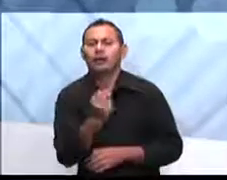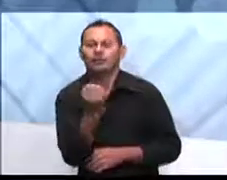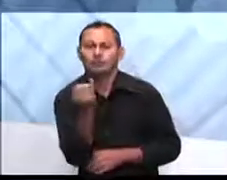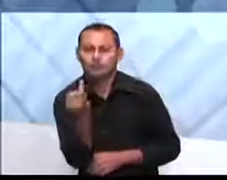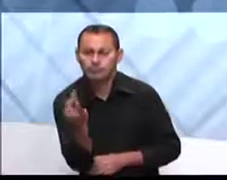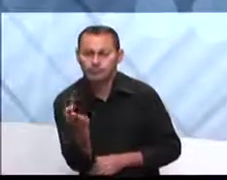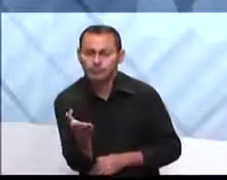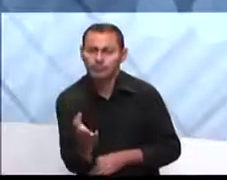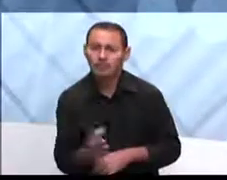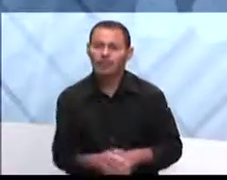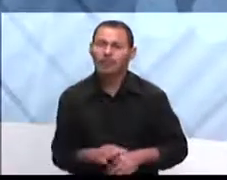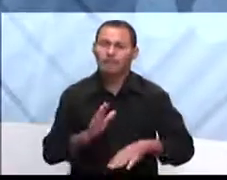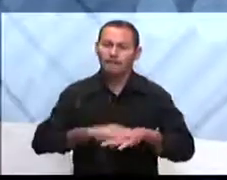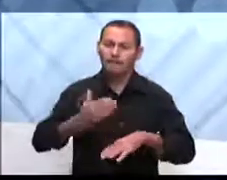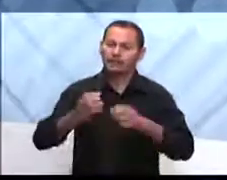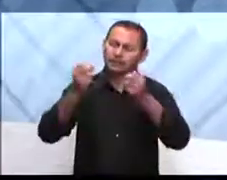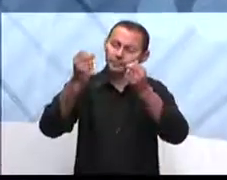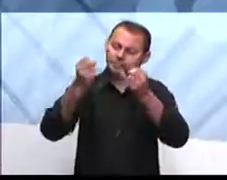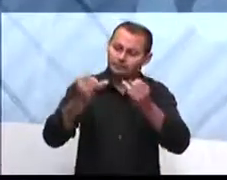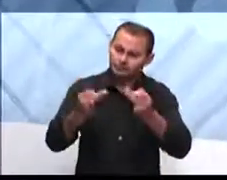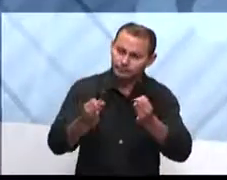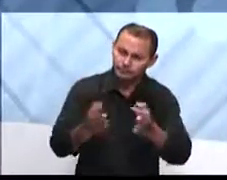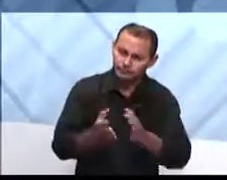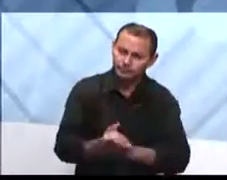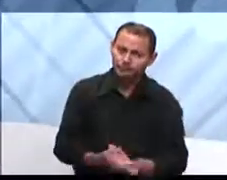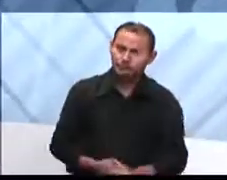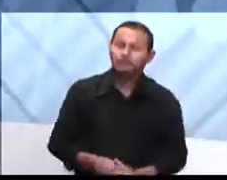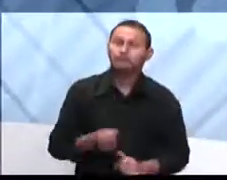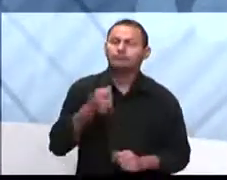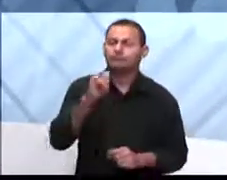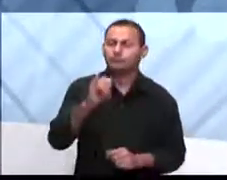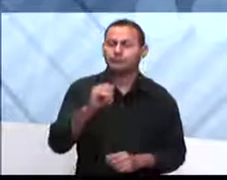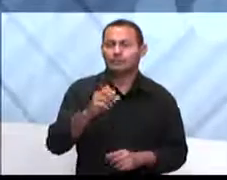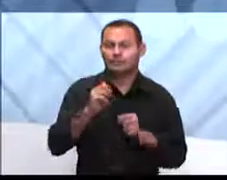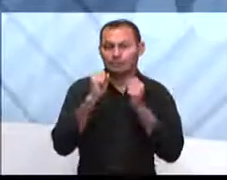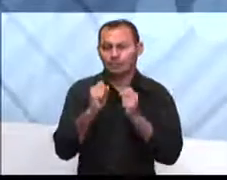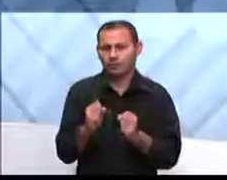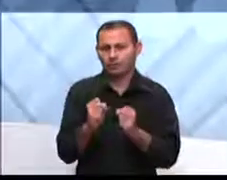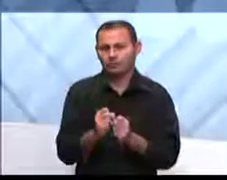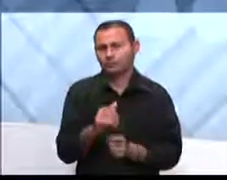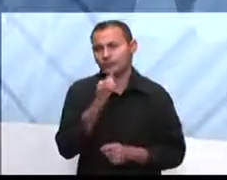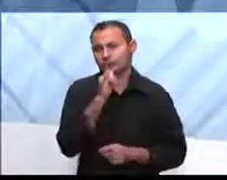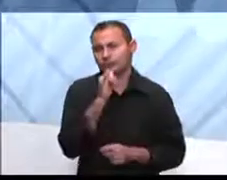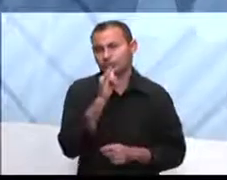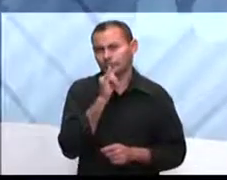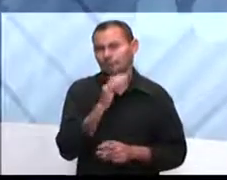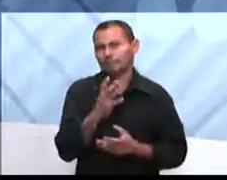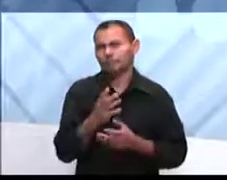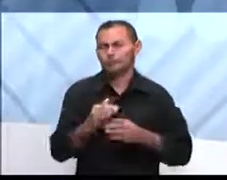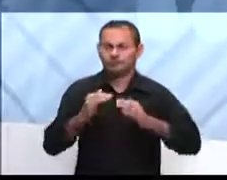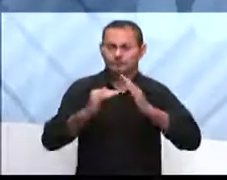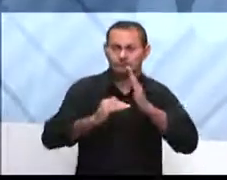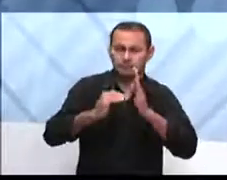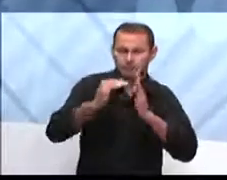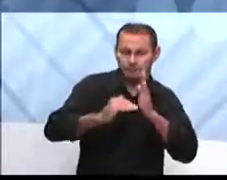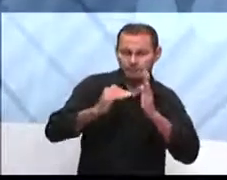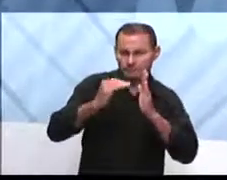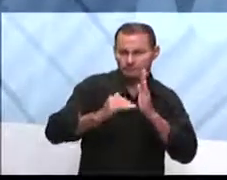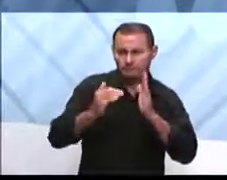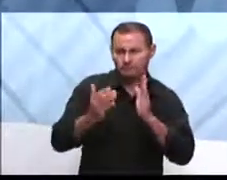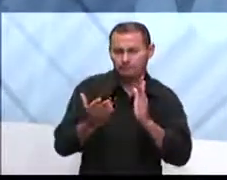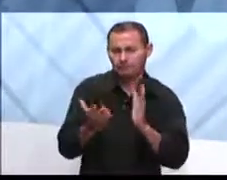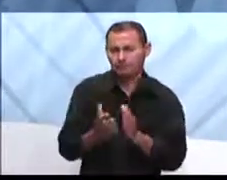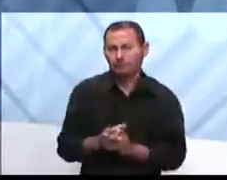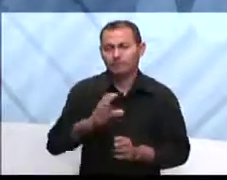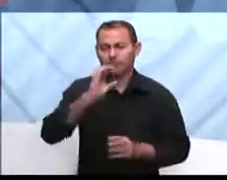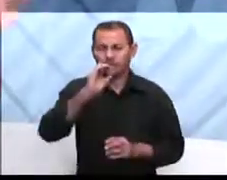quantificar, né, com mais detalhamento, e aí eu posso chegar, por exemplo, no nível